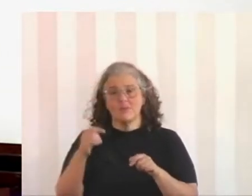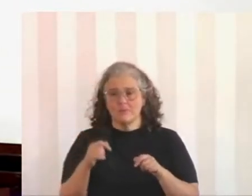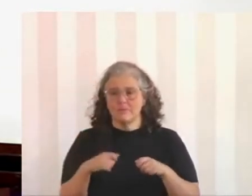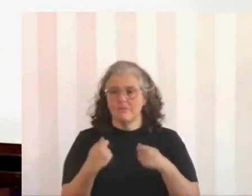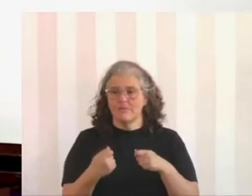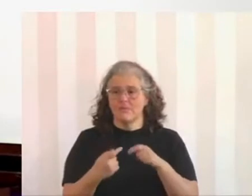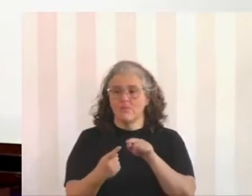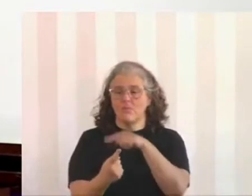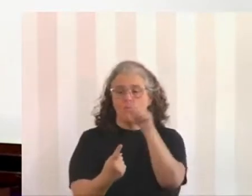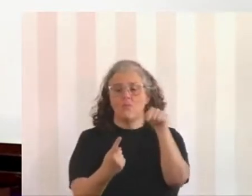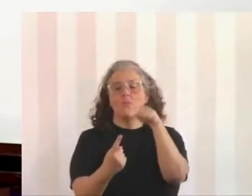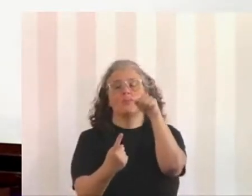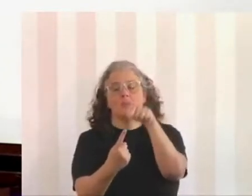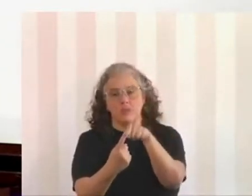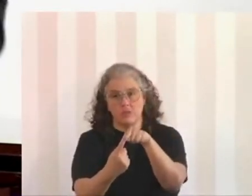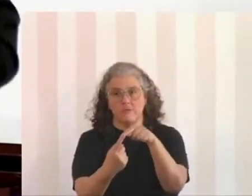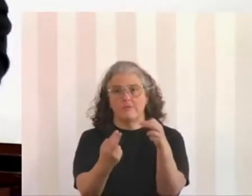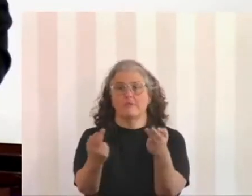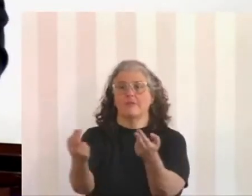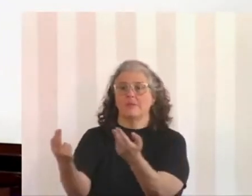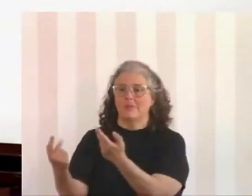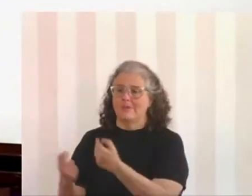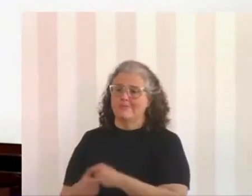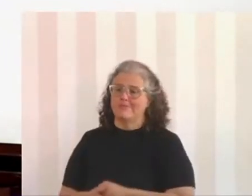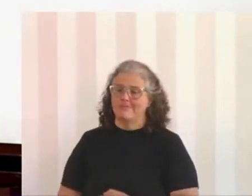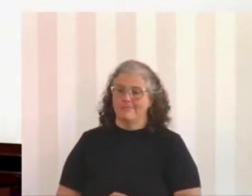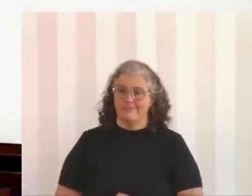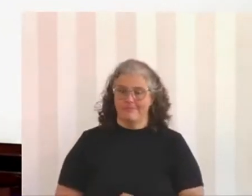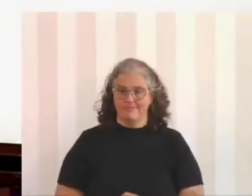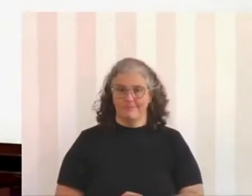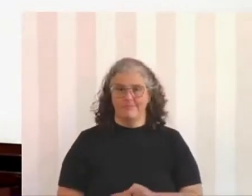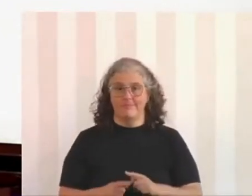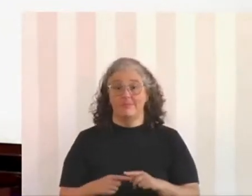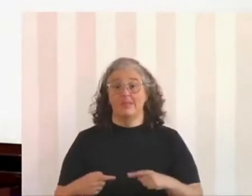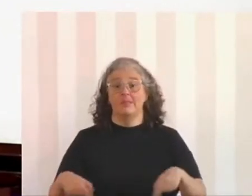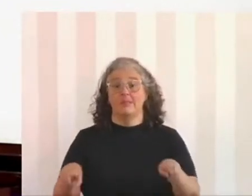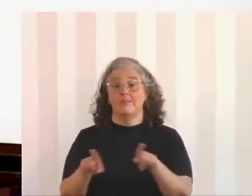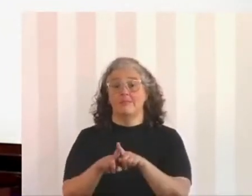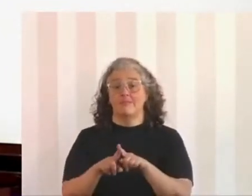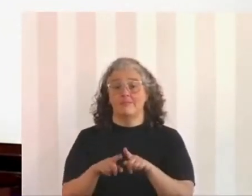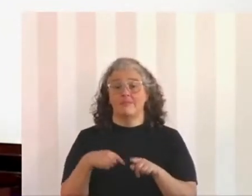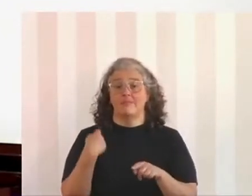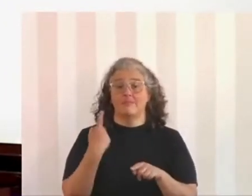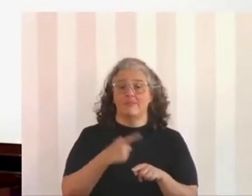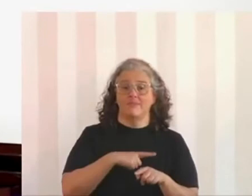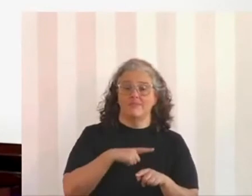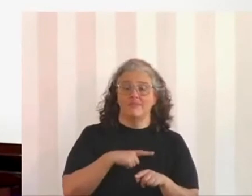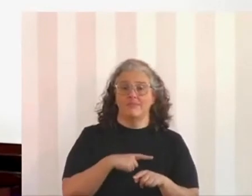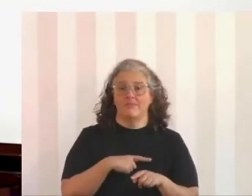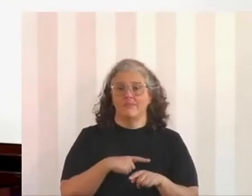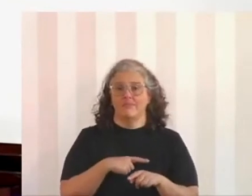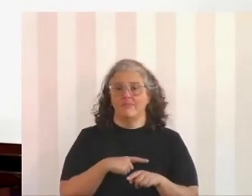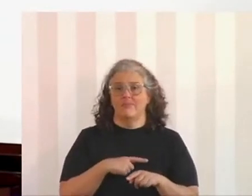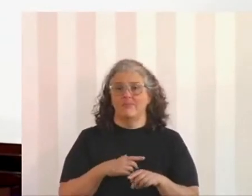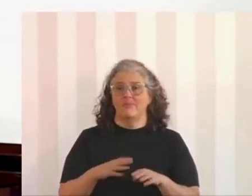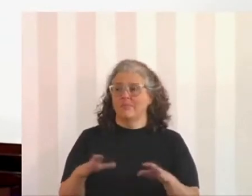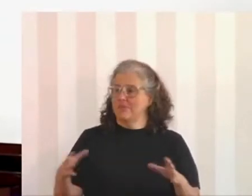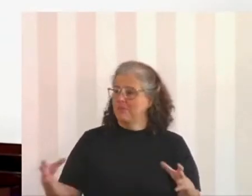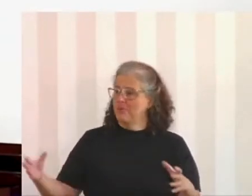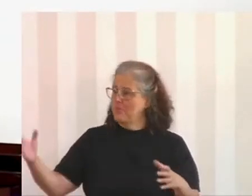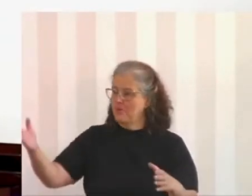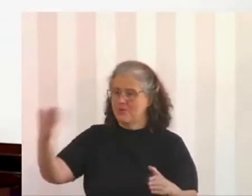A afinidade que nós temos que ter com o nosso irmão é uma afinidade propositiva. Sendo assim, eu posso entrar e fechar um